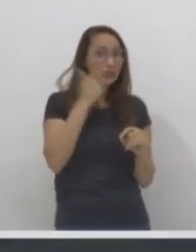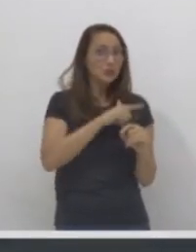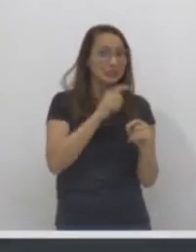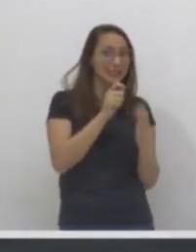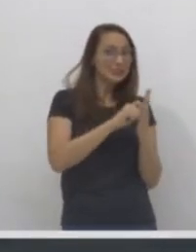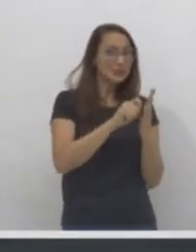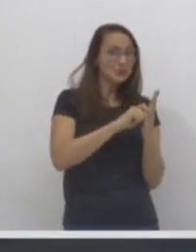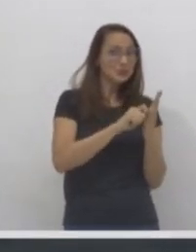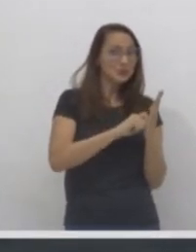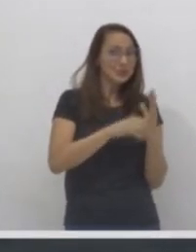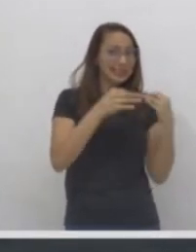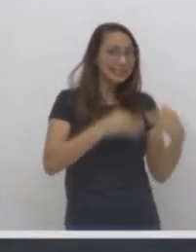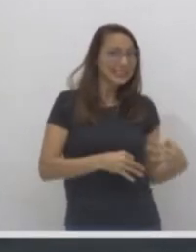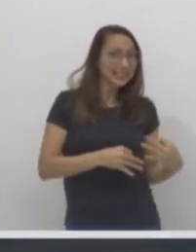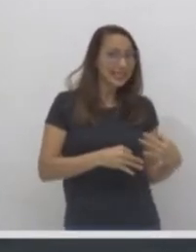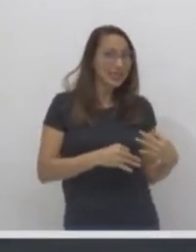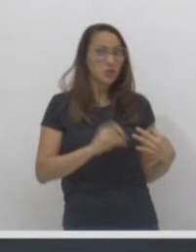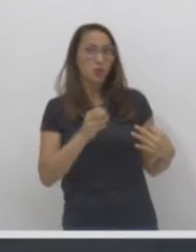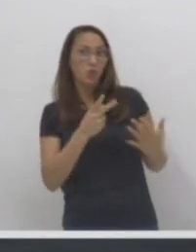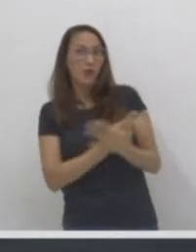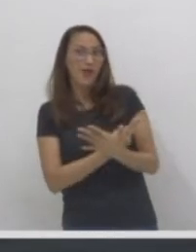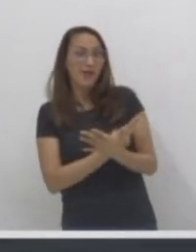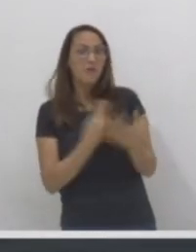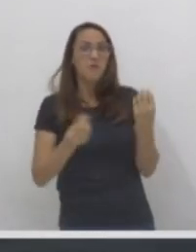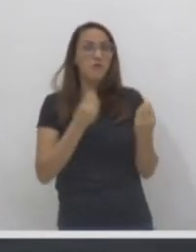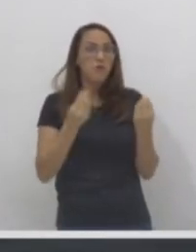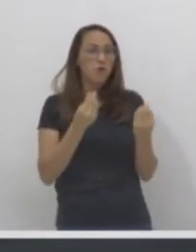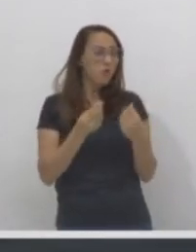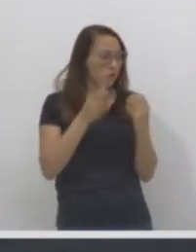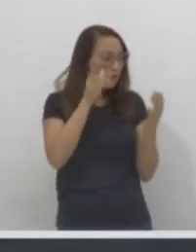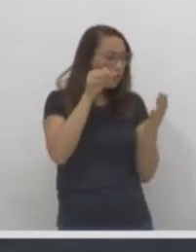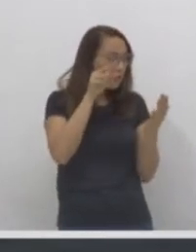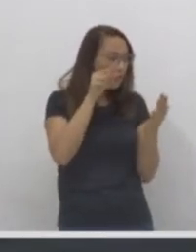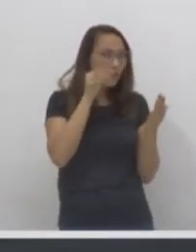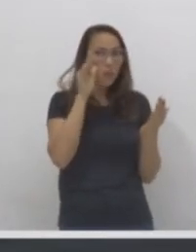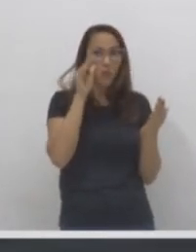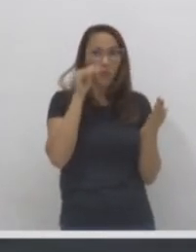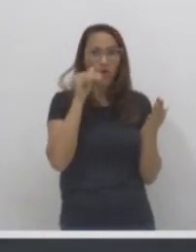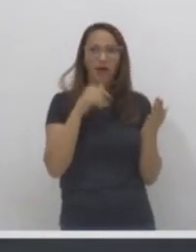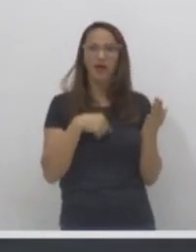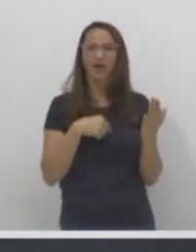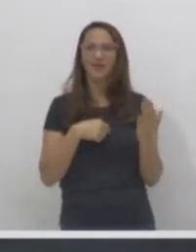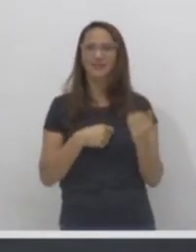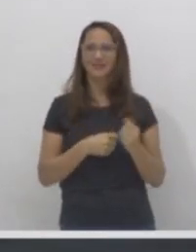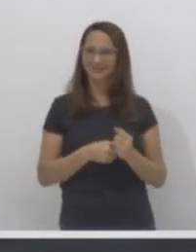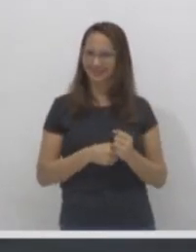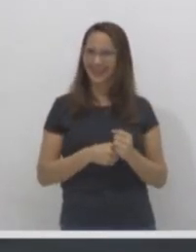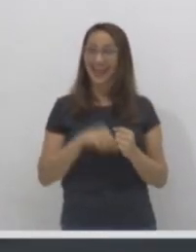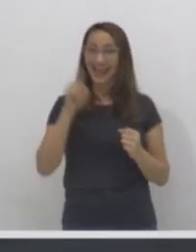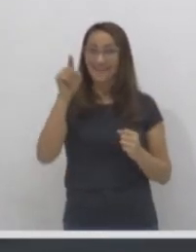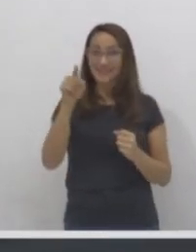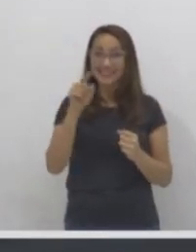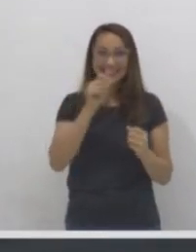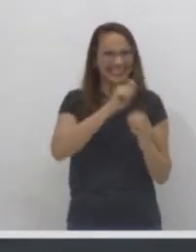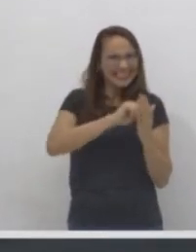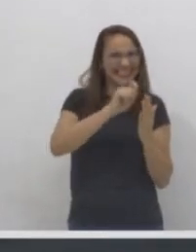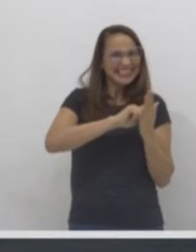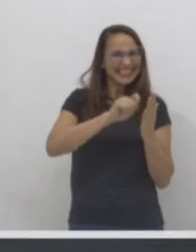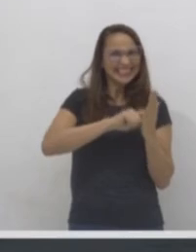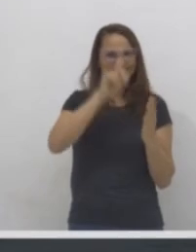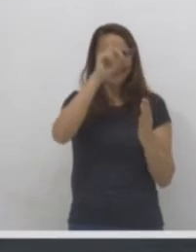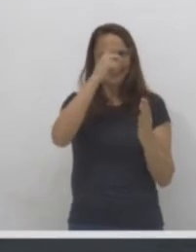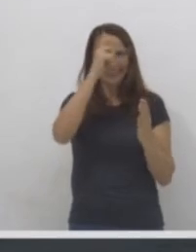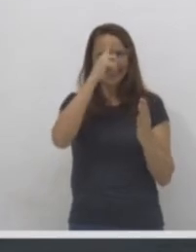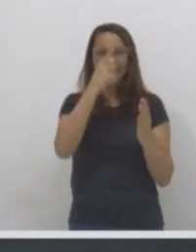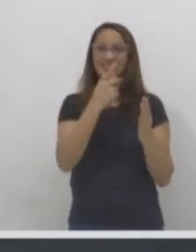problema dele com o erro de escrita? Enfim, você vai desenvolvendo ao ponto que você consegue